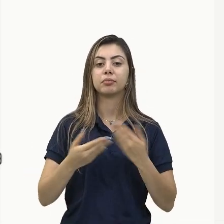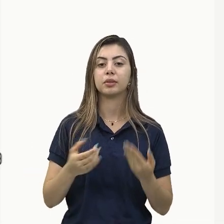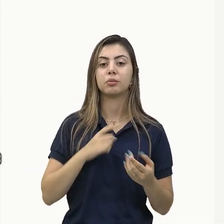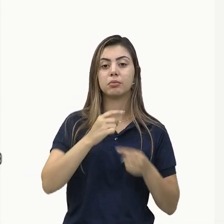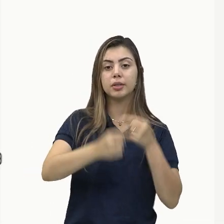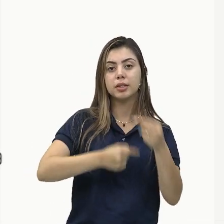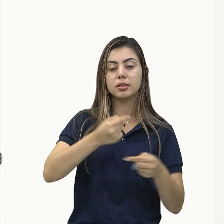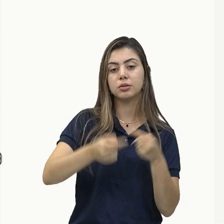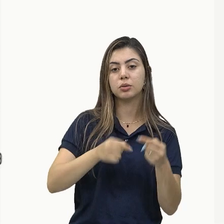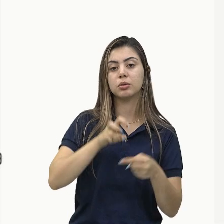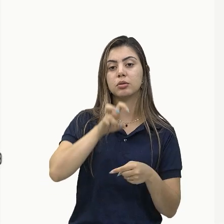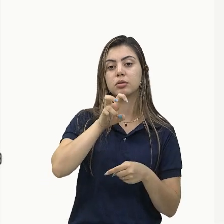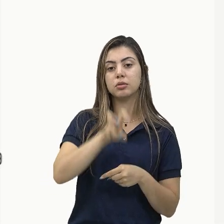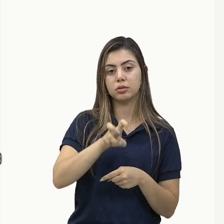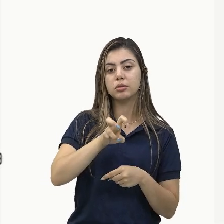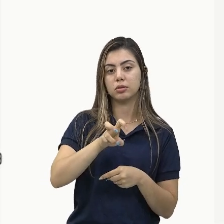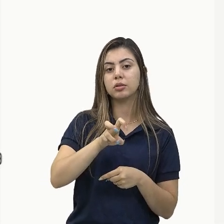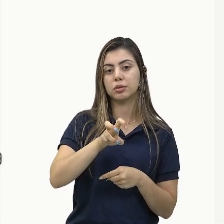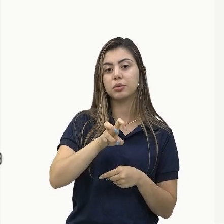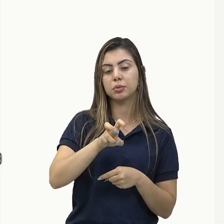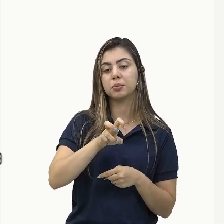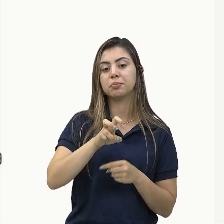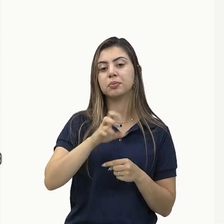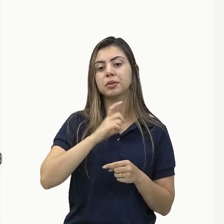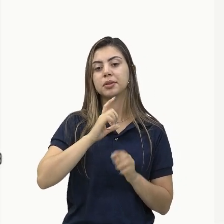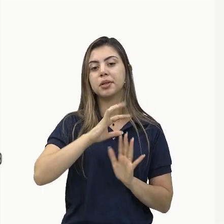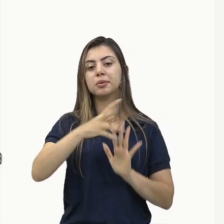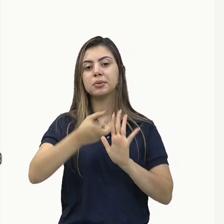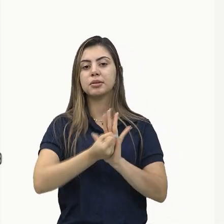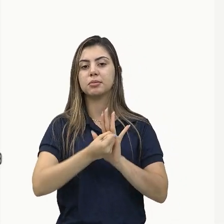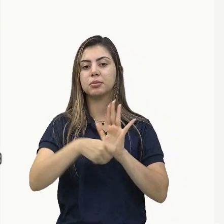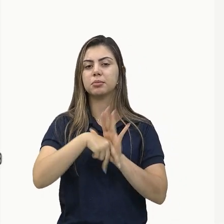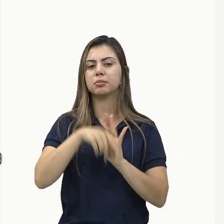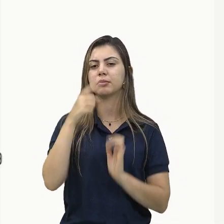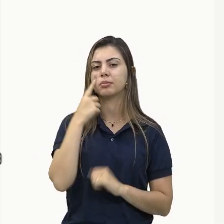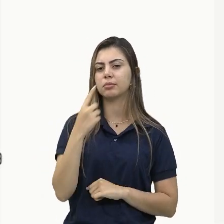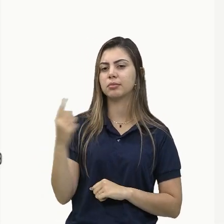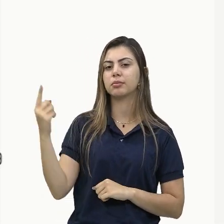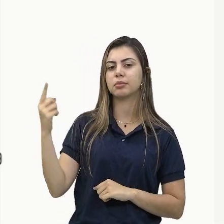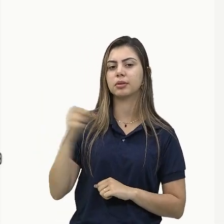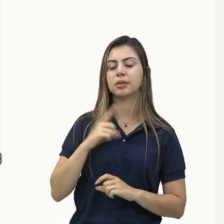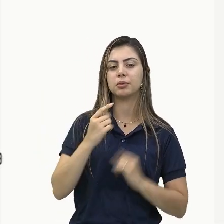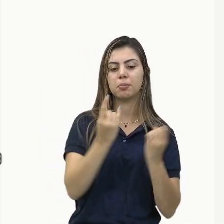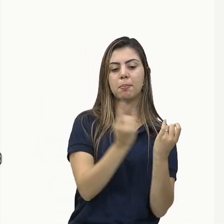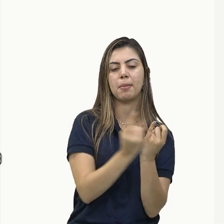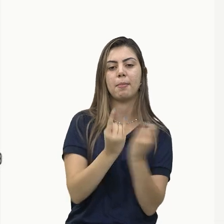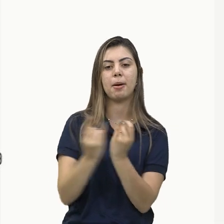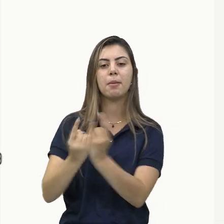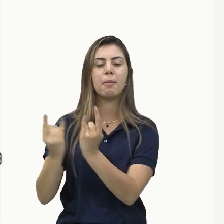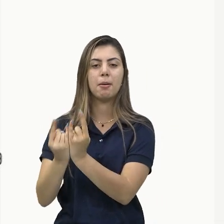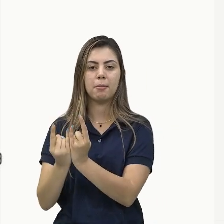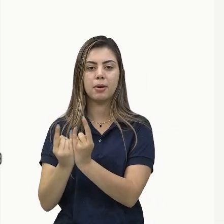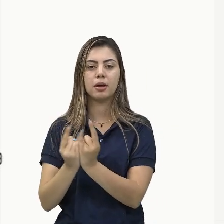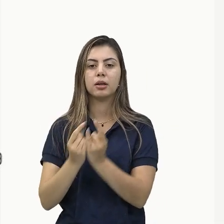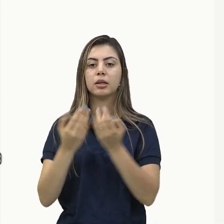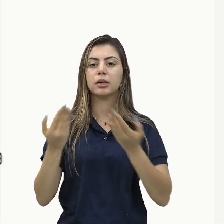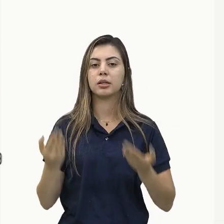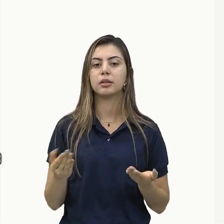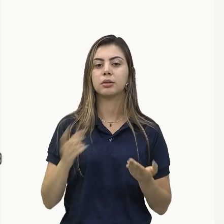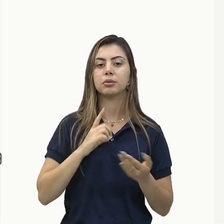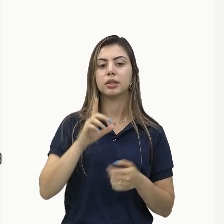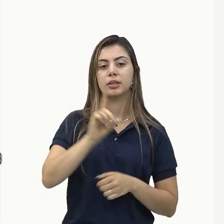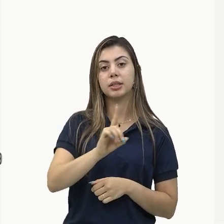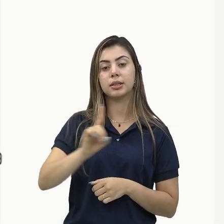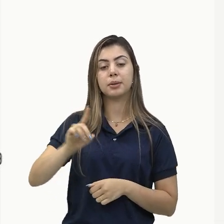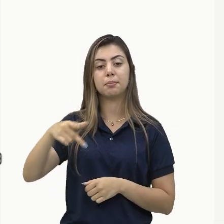ohms e um resistor de 20 ohms são associados em série. E a associação aplica-se um ADDP